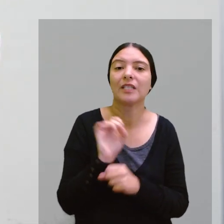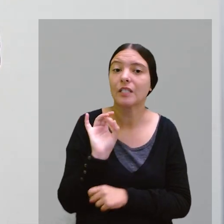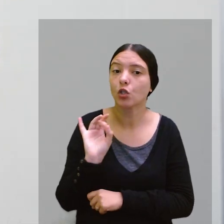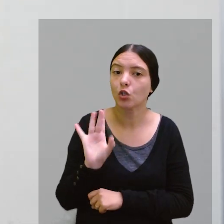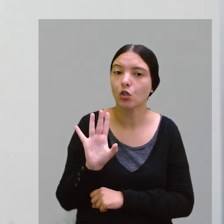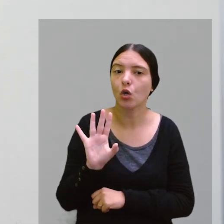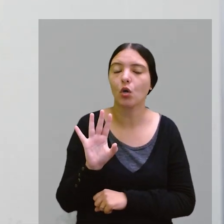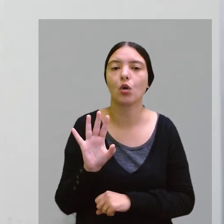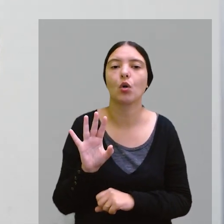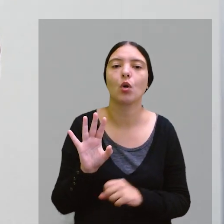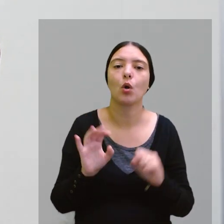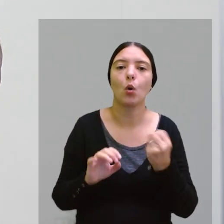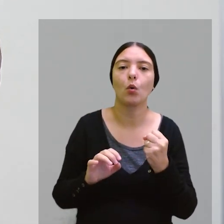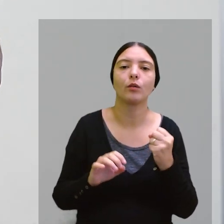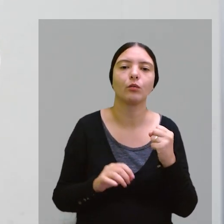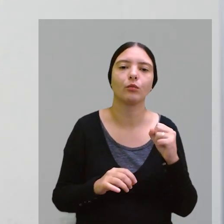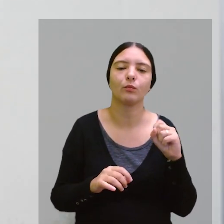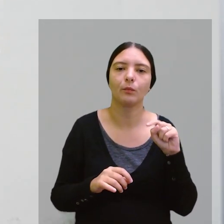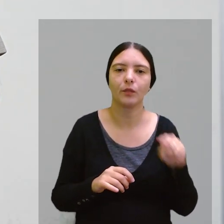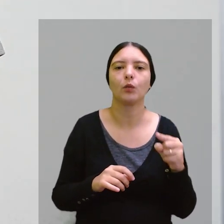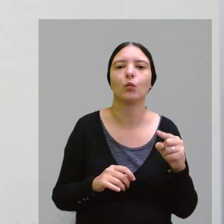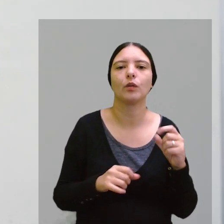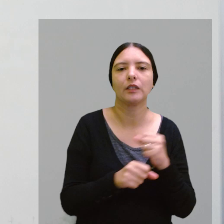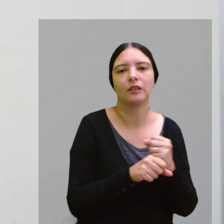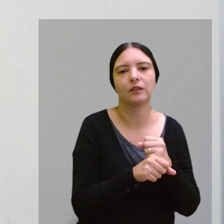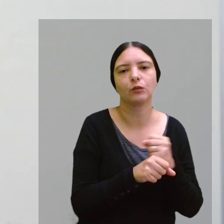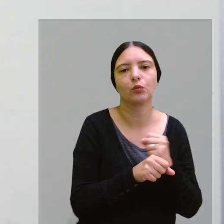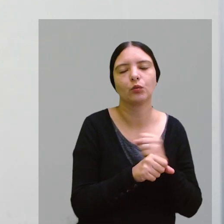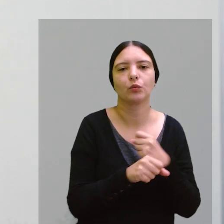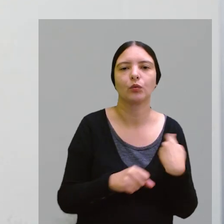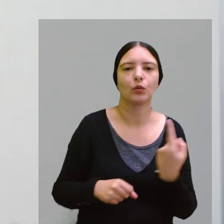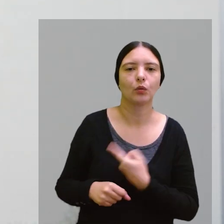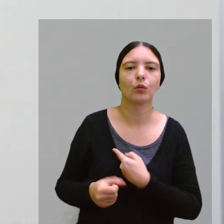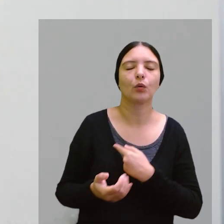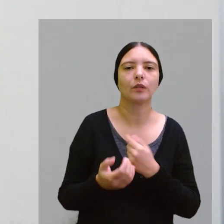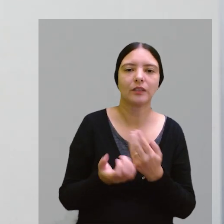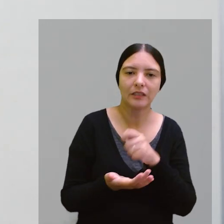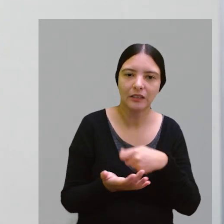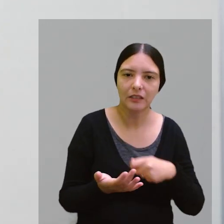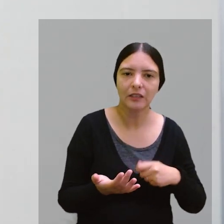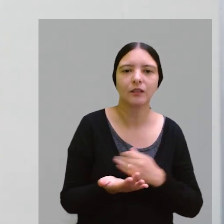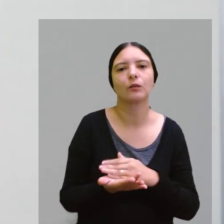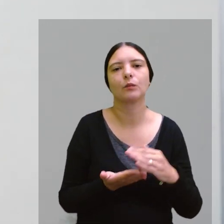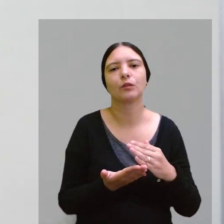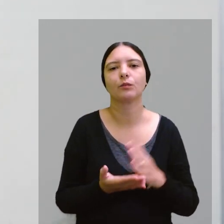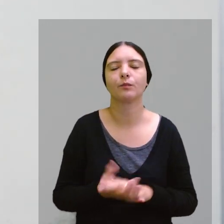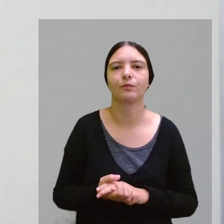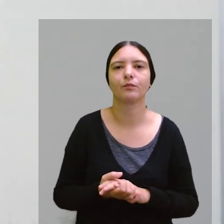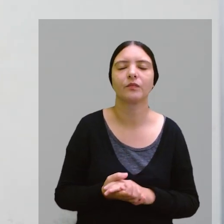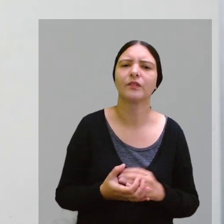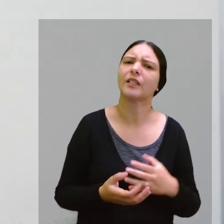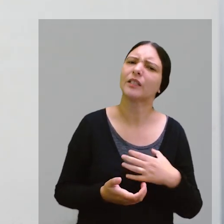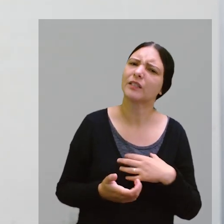só faz 8 mil anos que começou a escrita. De modo que é